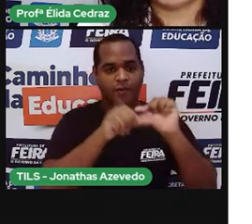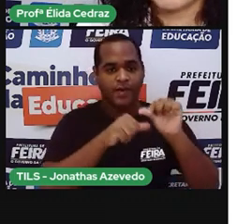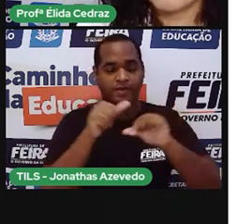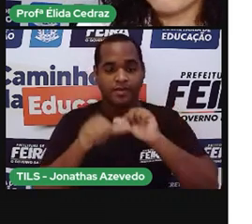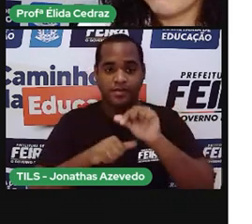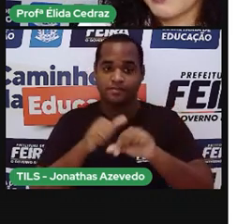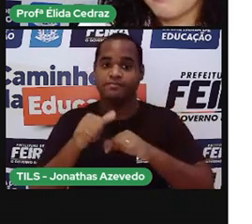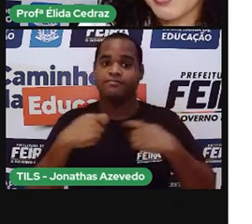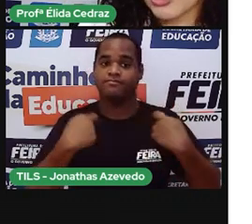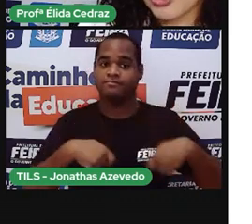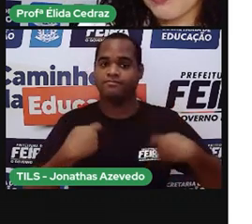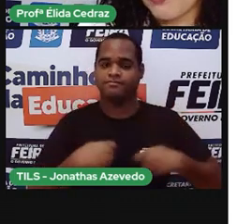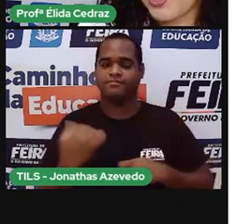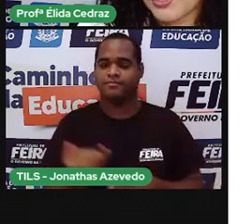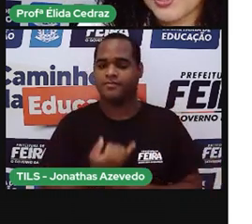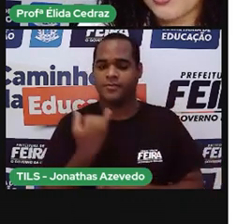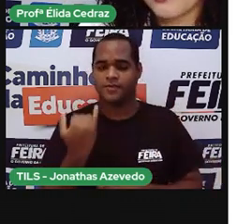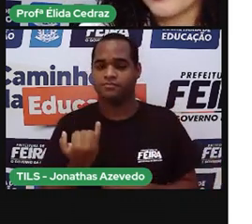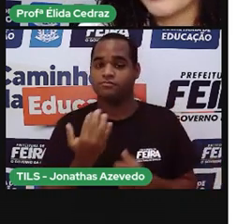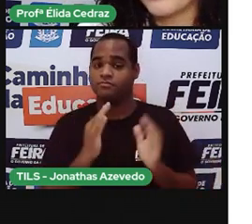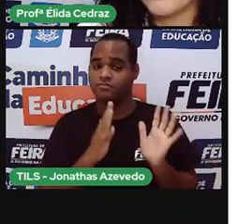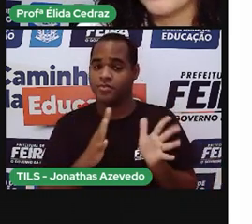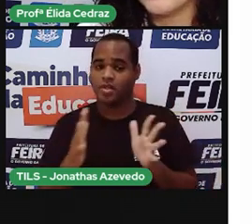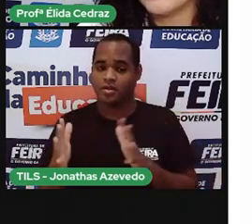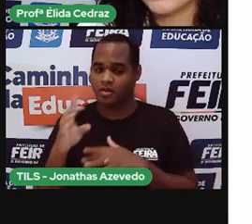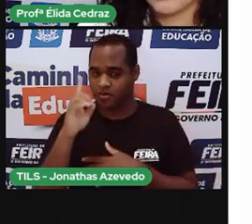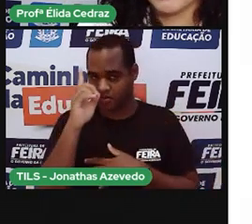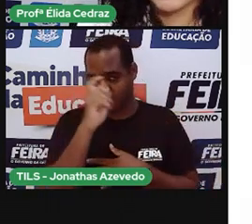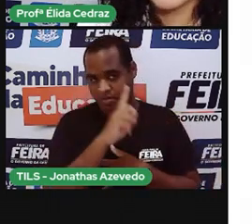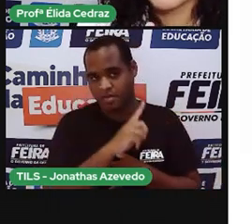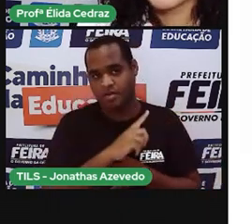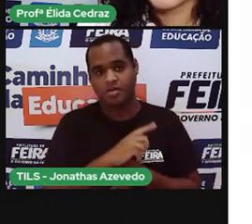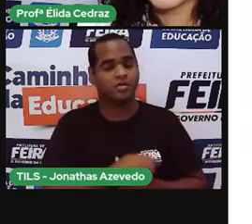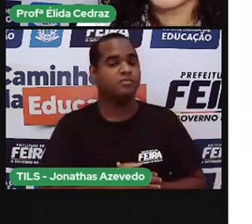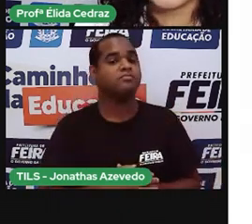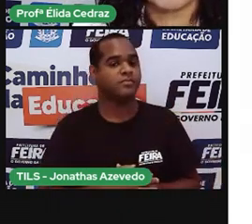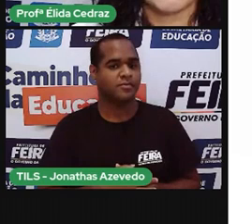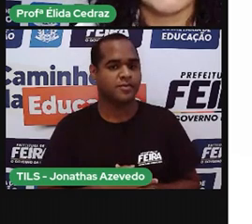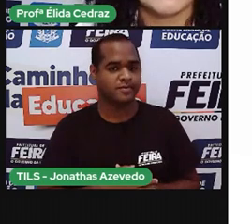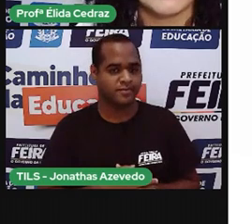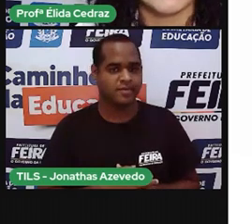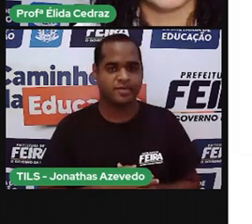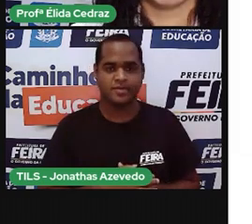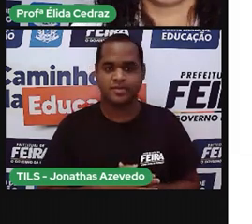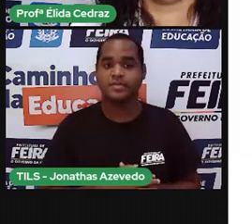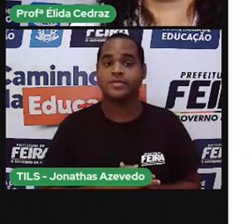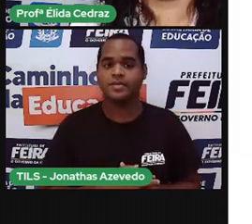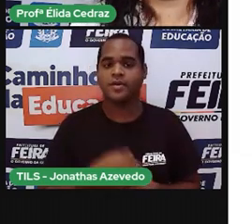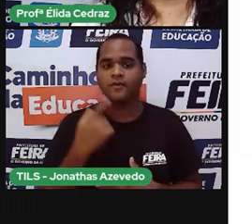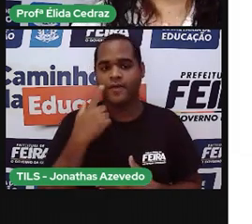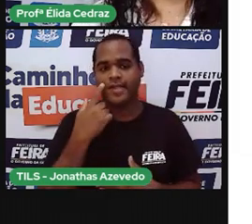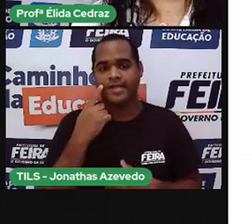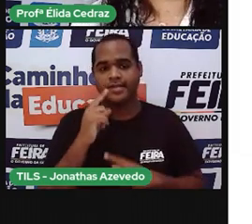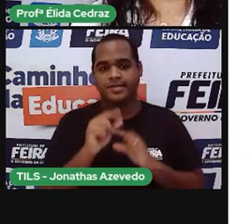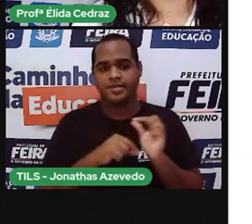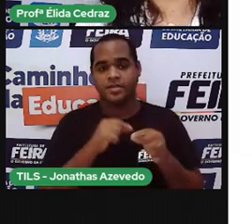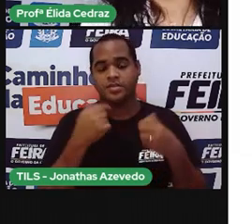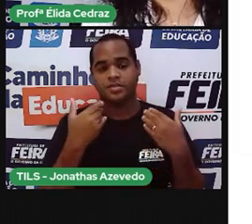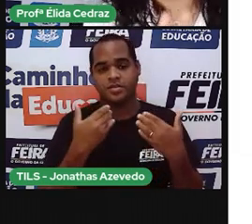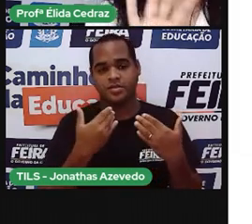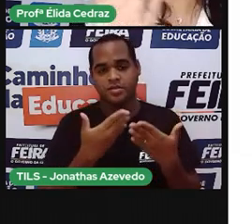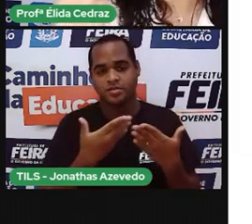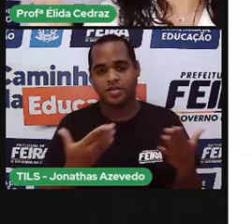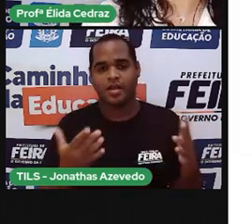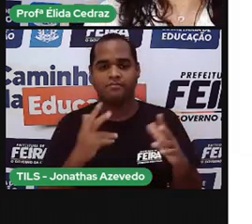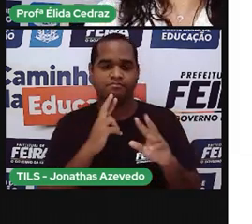Você já fez bem mais difícil. Você organizou pela terceira e pela sétima letra. Esse aqui vai